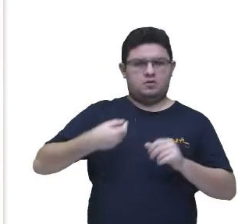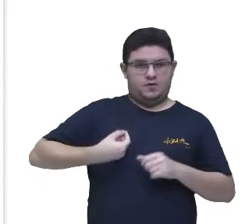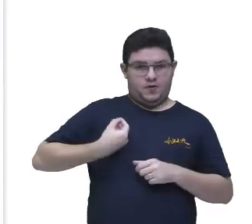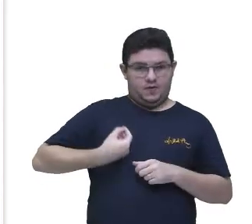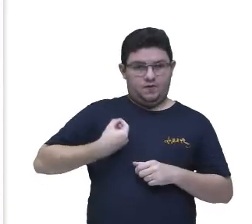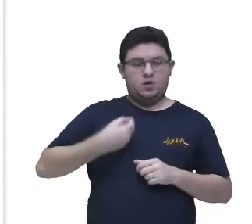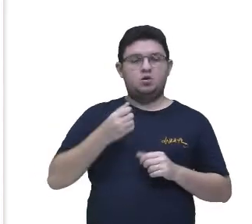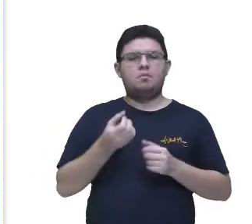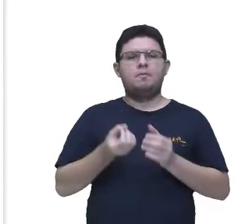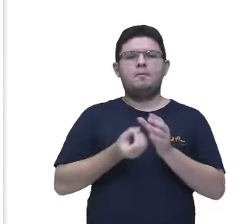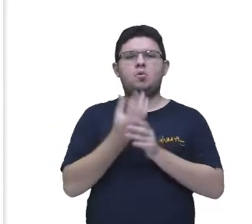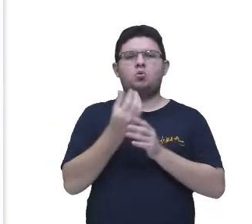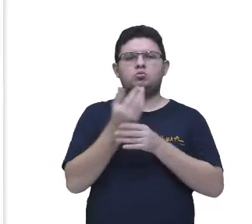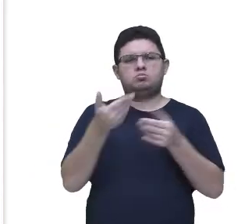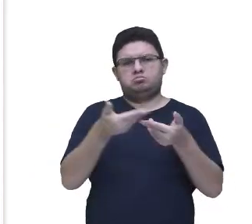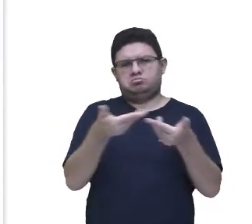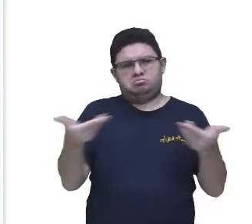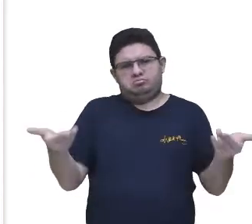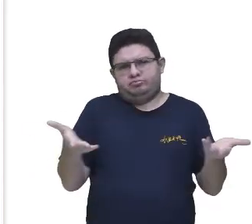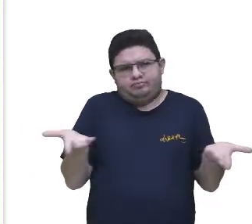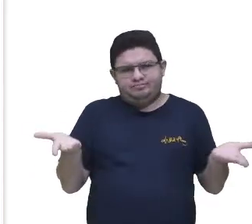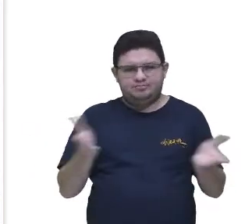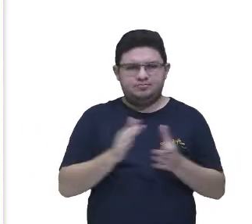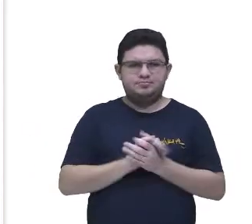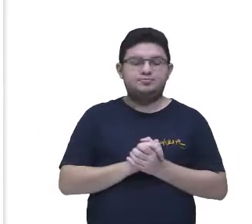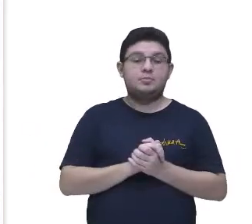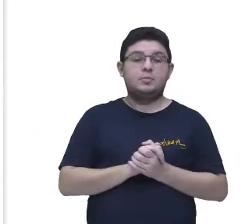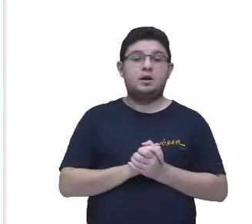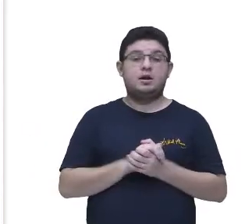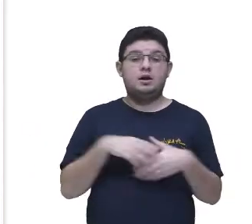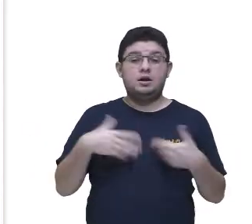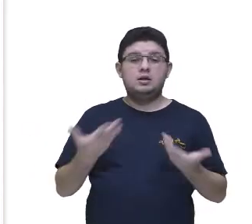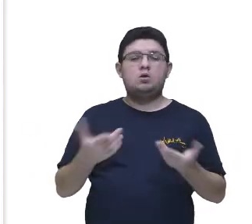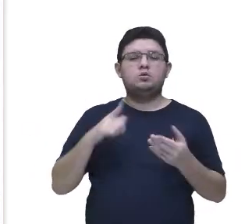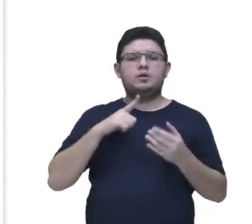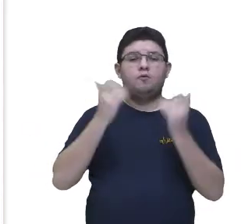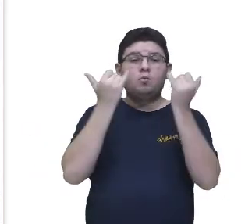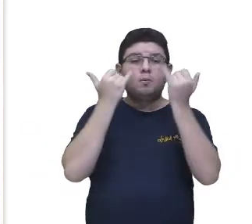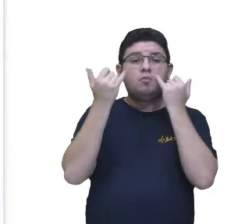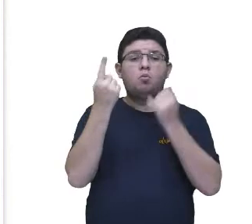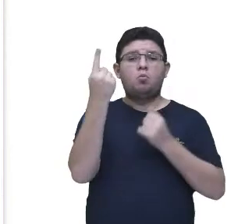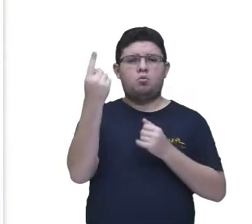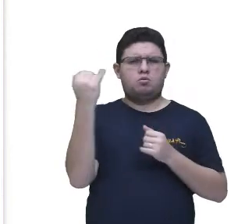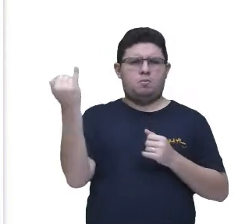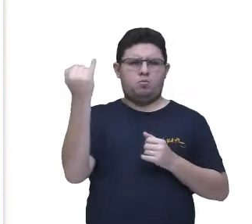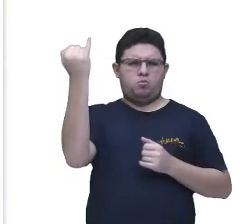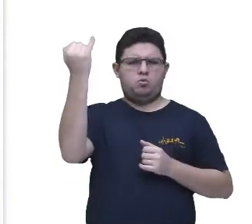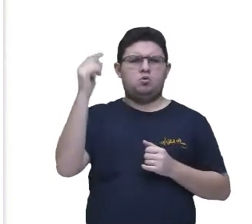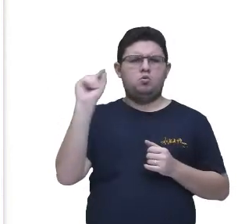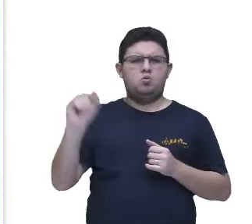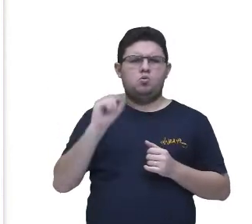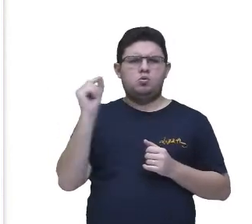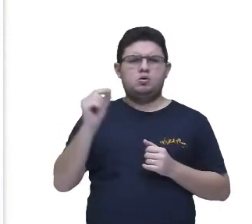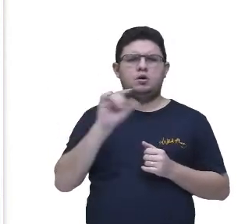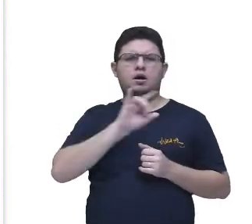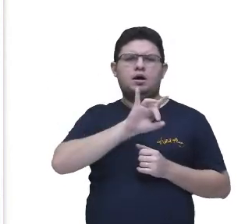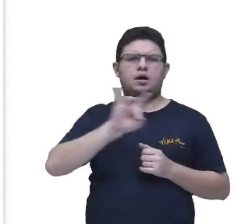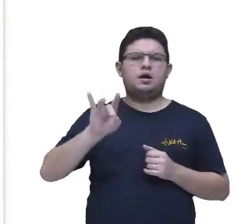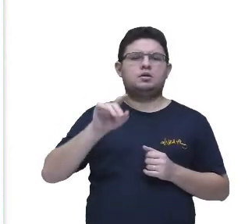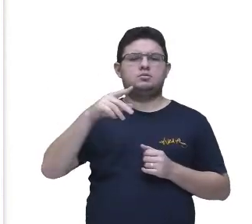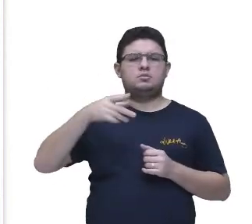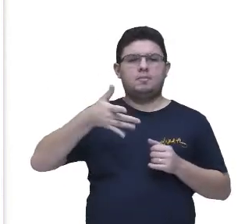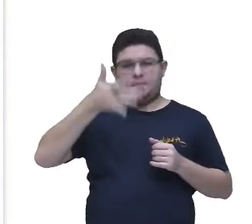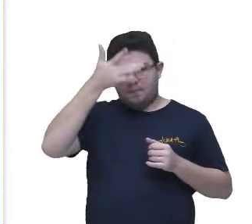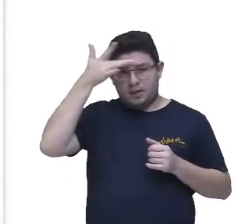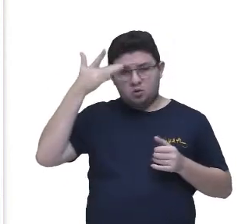acaba produzindo lixo de alguma forma. E aí um dado muito importante, né, aí a gente vai dizer que cada brasileiro, ou seja,